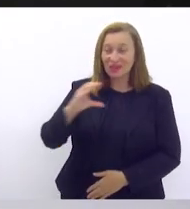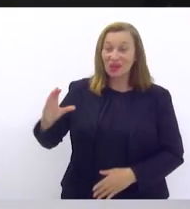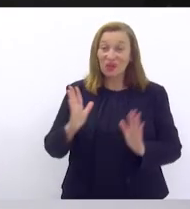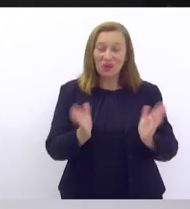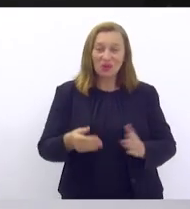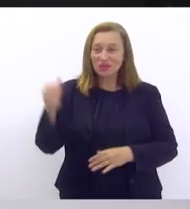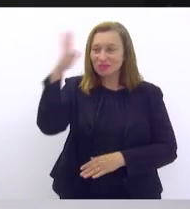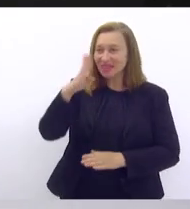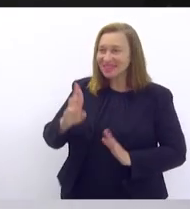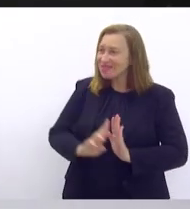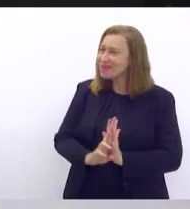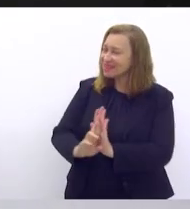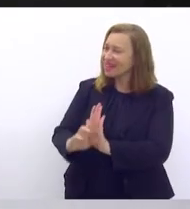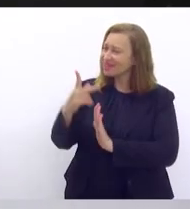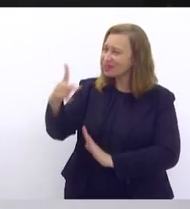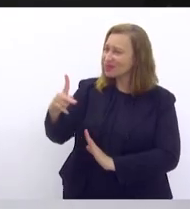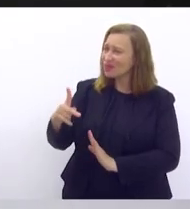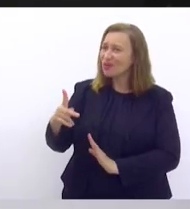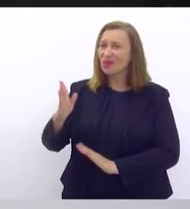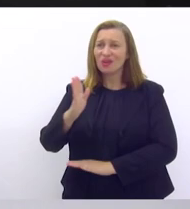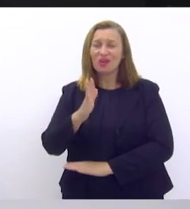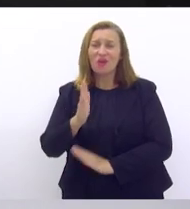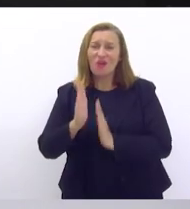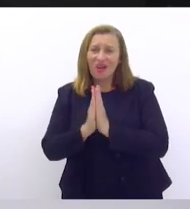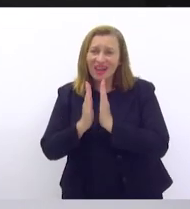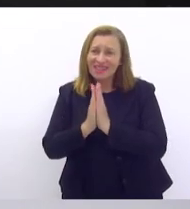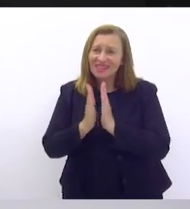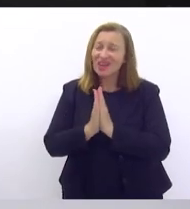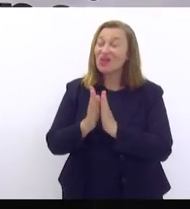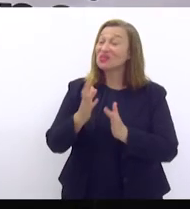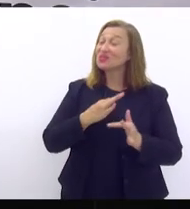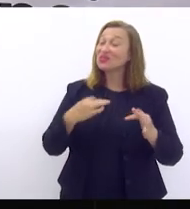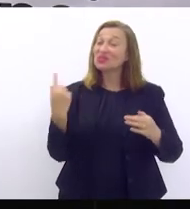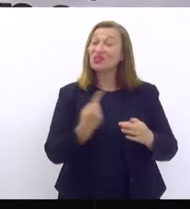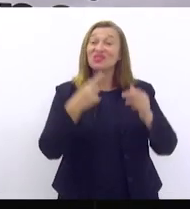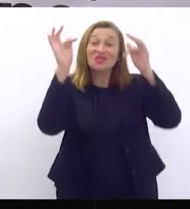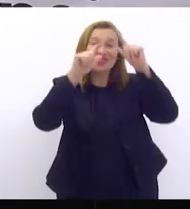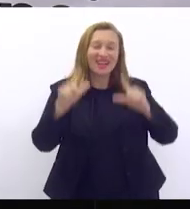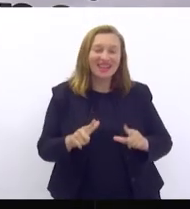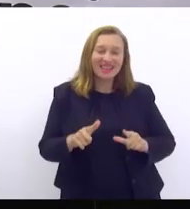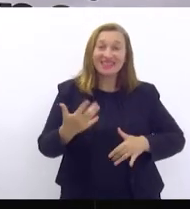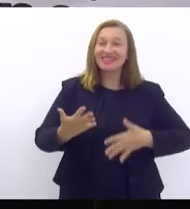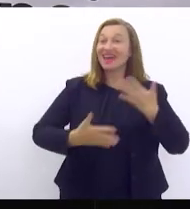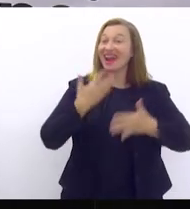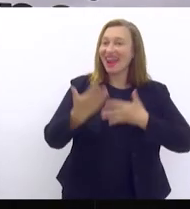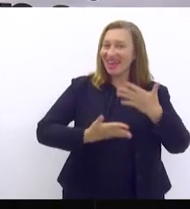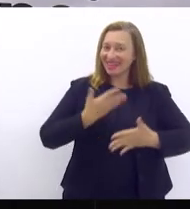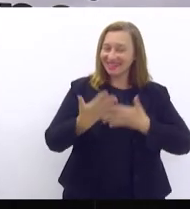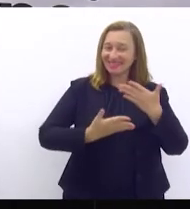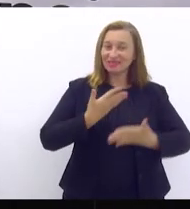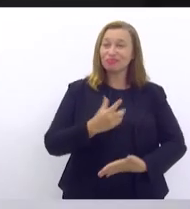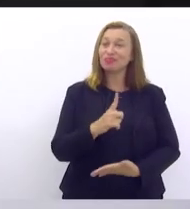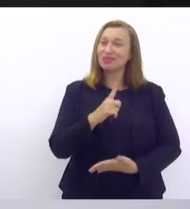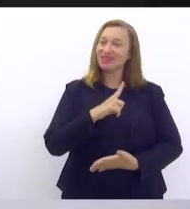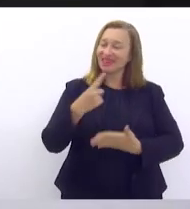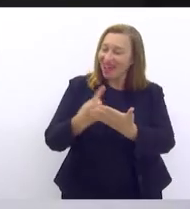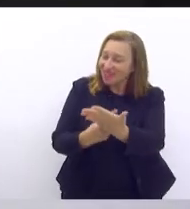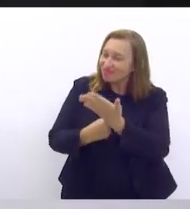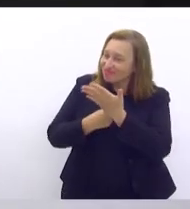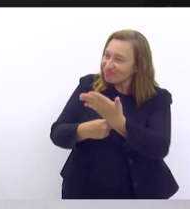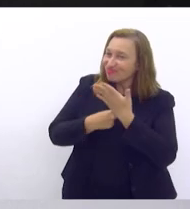representada pelo teu coração, pela tua oração, e nós estamos muito felizes e honrados por tê-lo nos